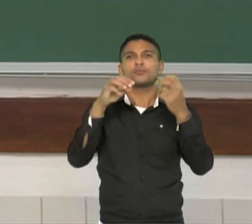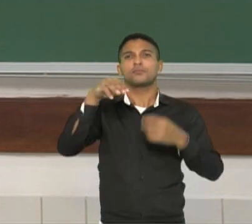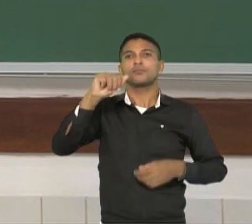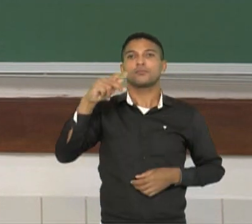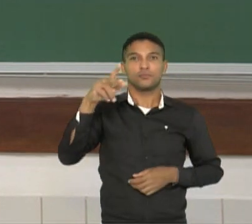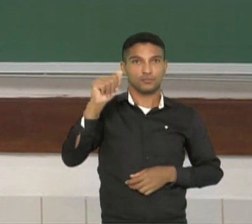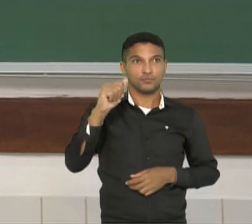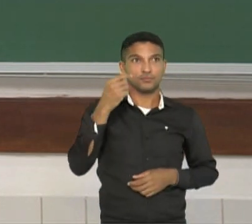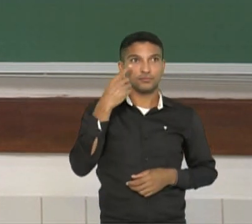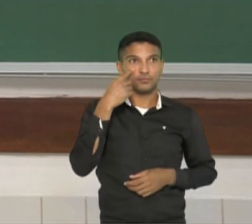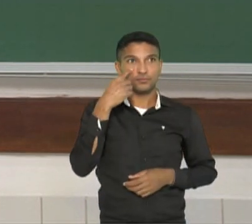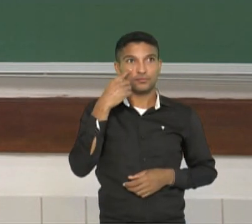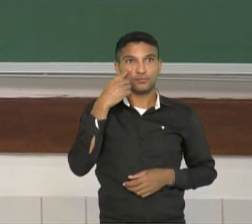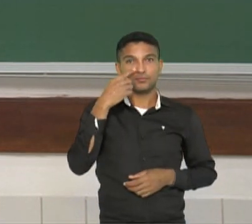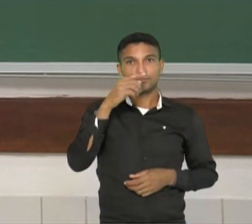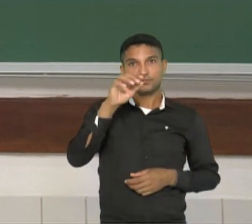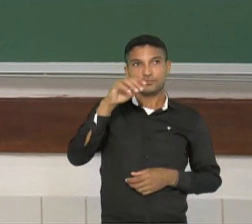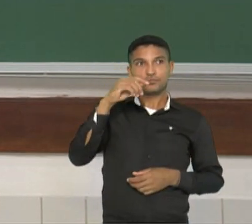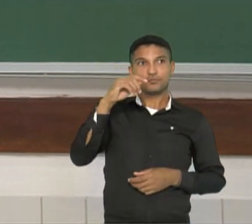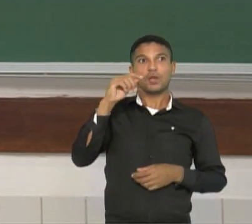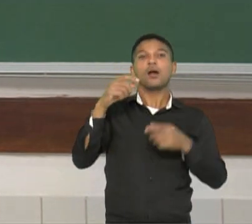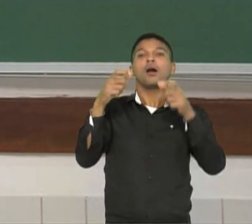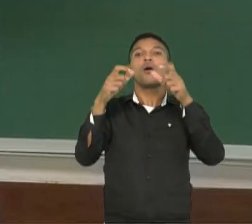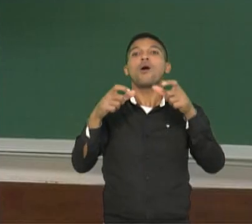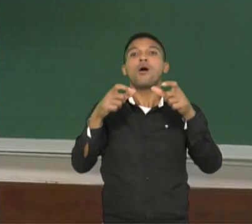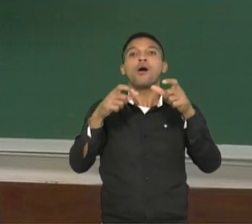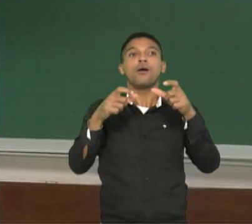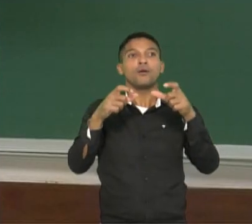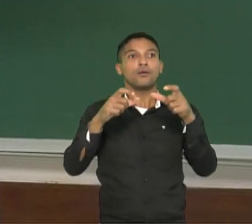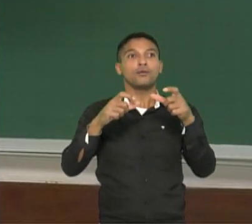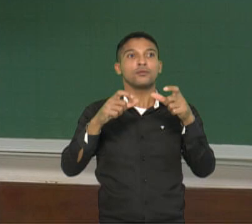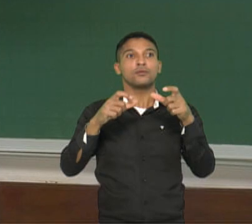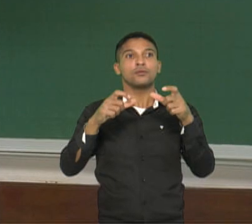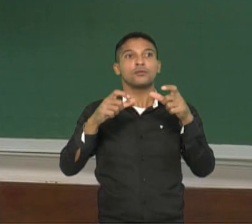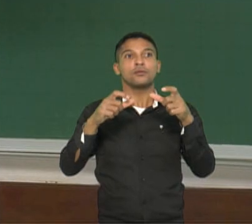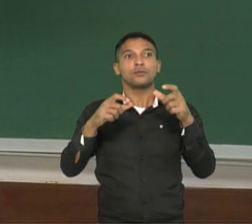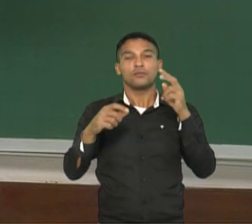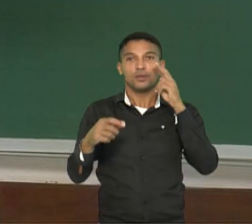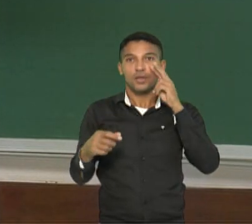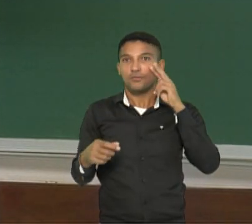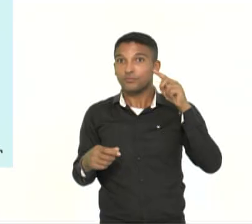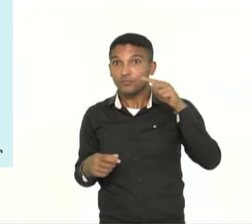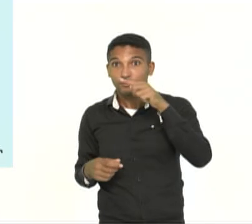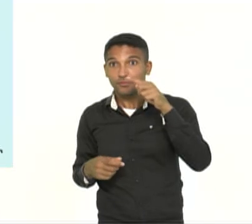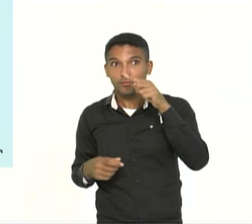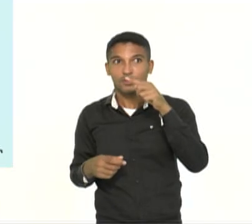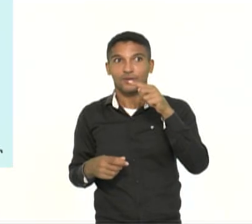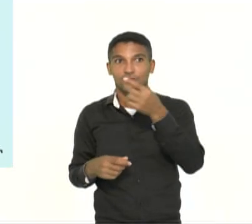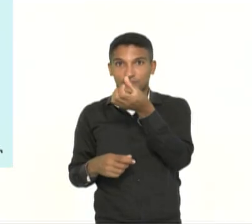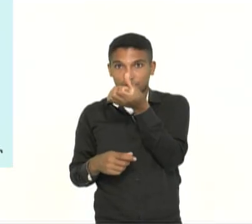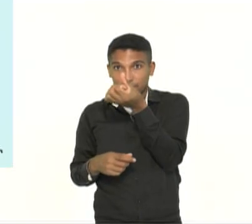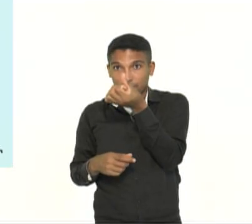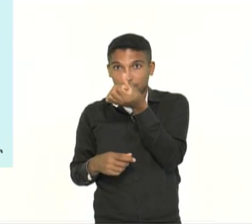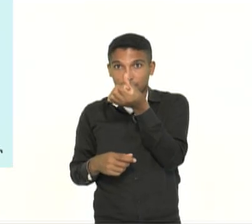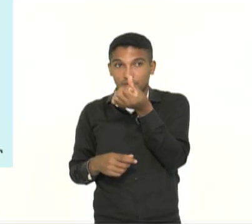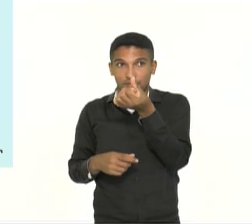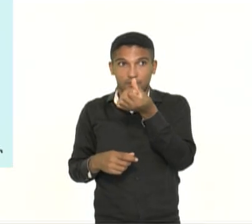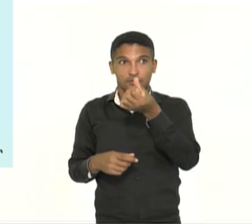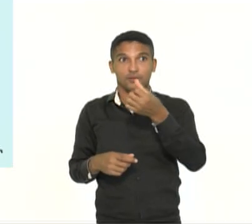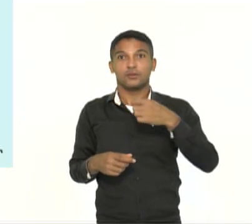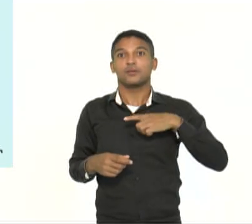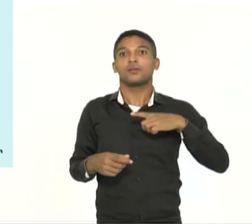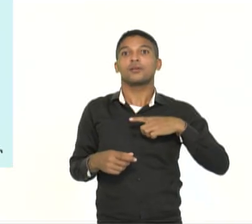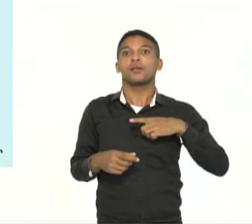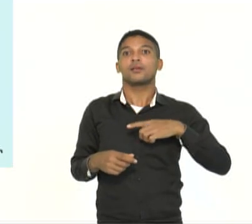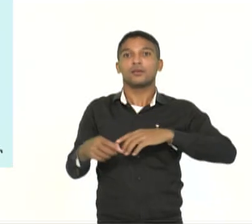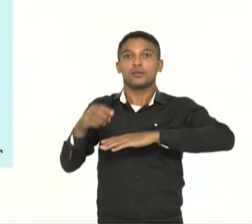localização dele, ele está localizado aqui, ó, onde você pode visualizar com o número 6 na tela. Observe ali que o domínio das